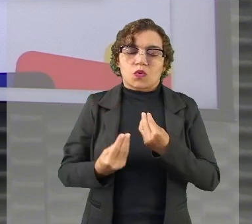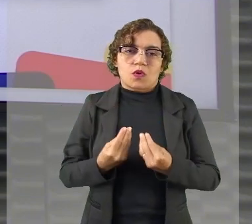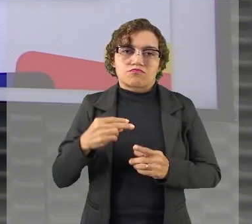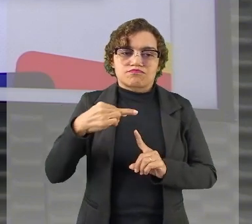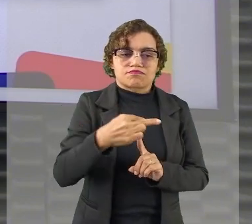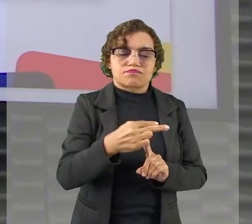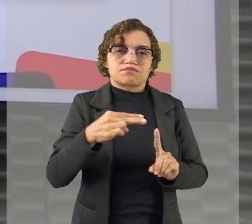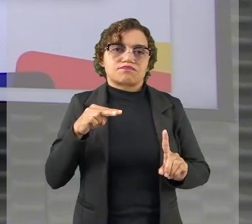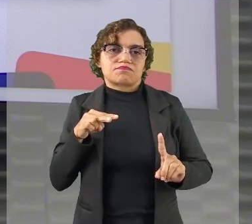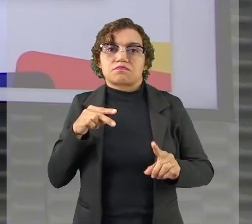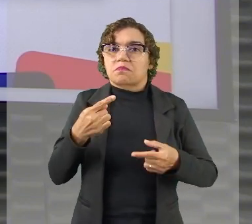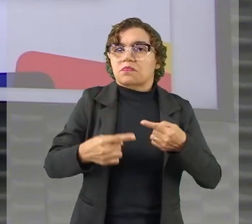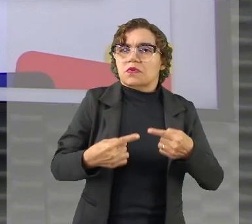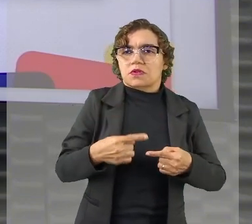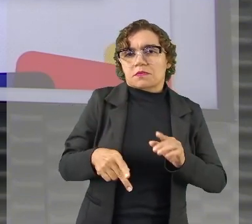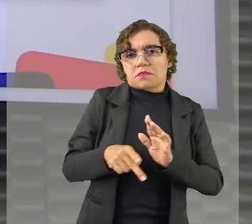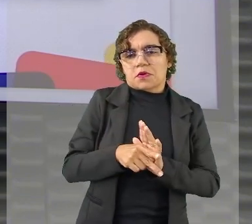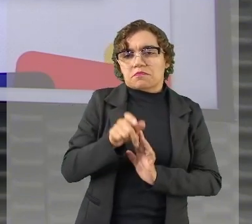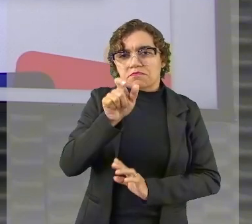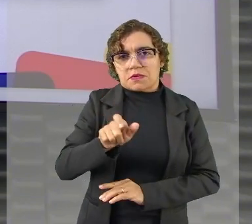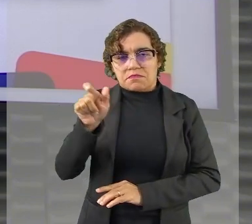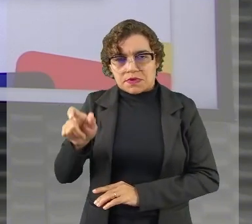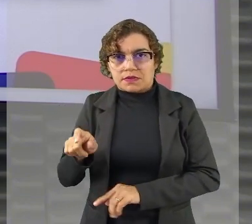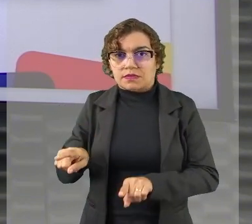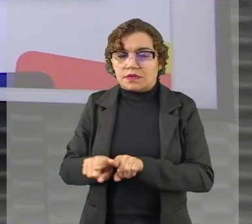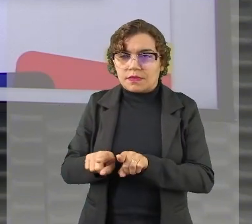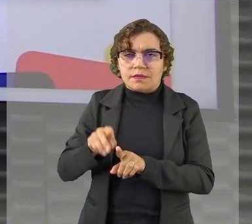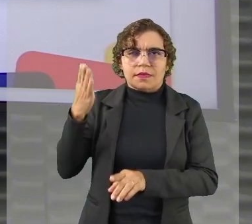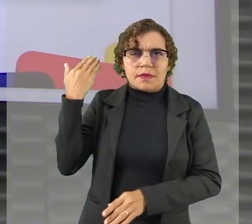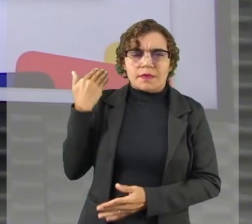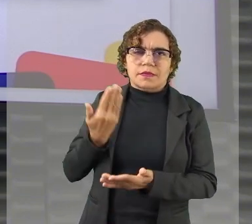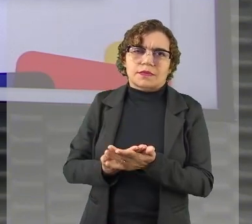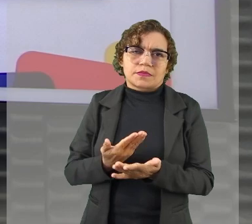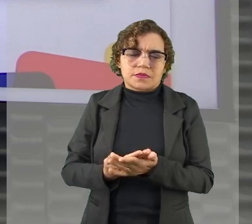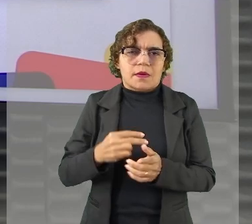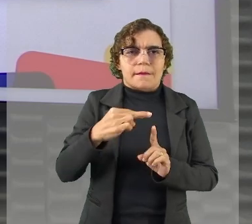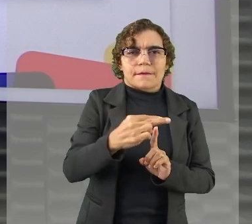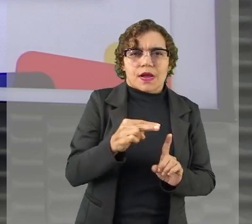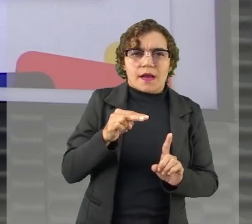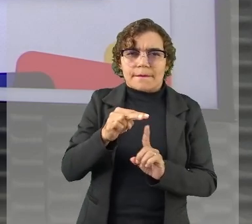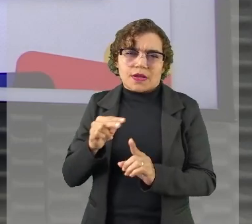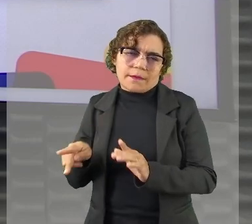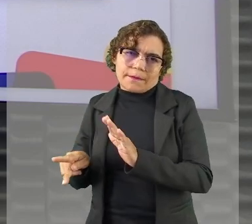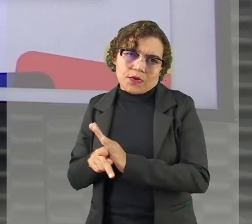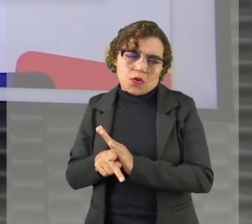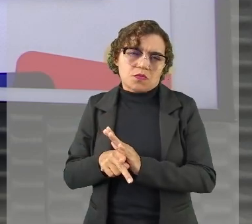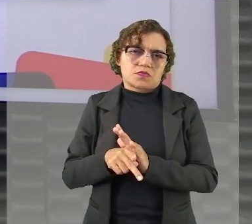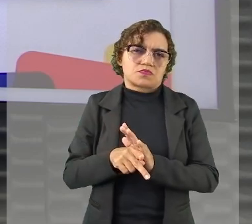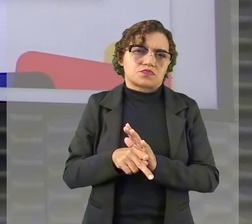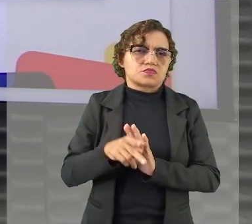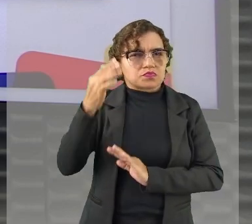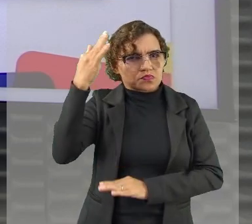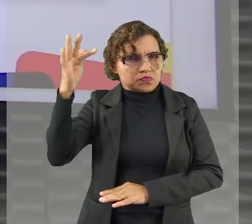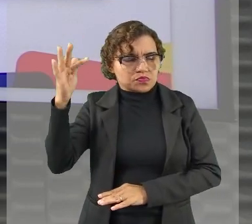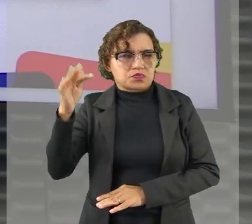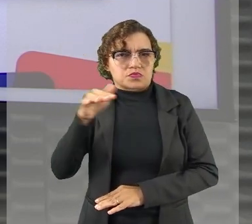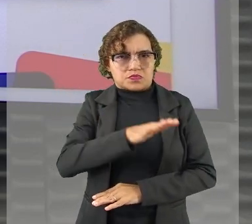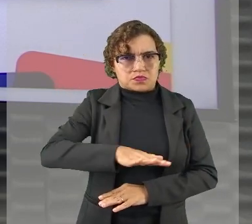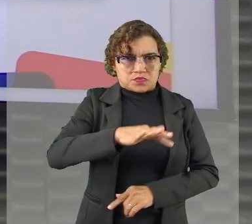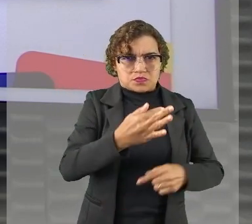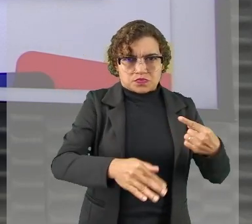política desses filósofos. Nós vimos lá nas primeiras aulas também algumas concepções políticas da filosofia, da política